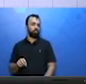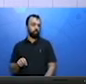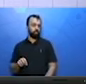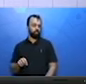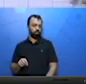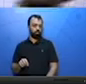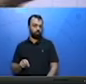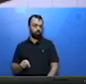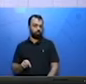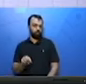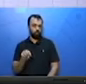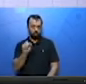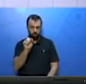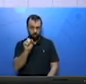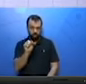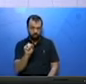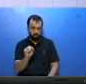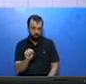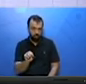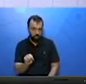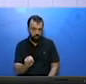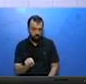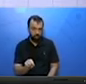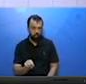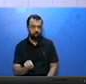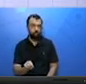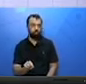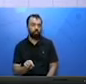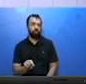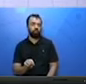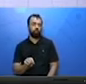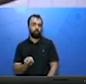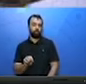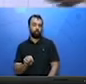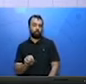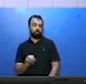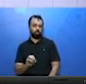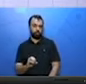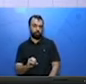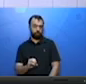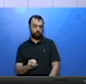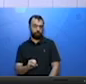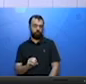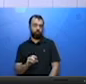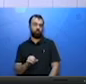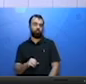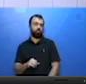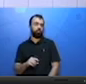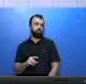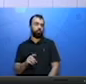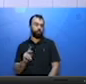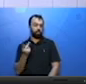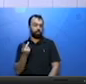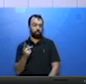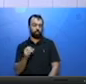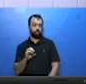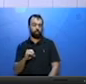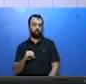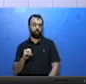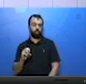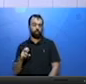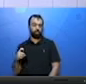Y. Aqui no menos 5, ponto G. E por último, o ponto H